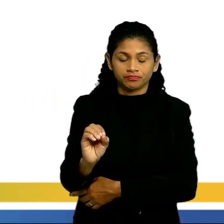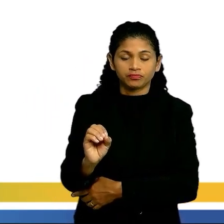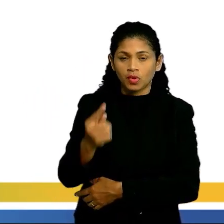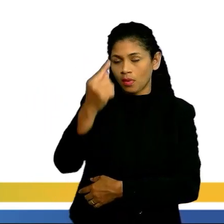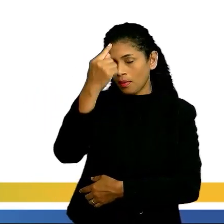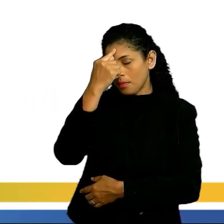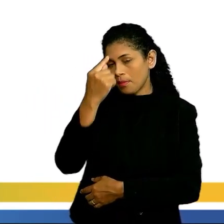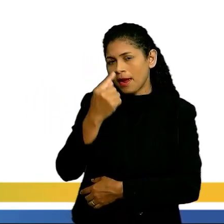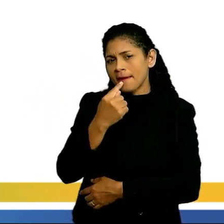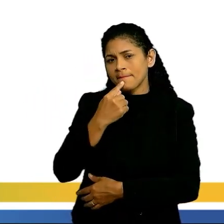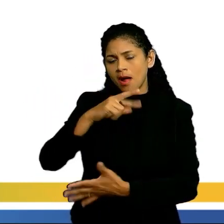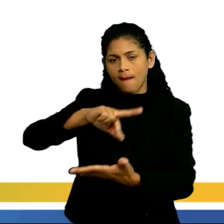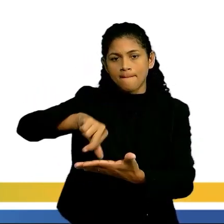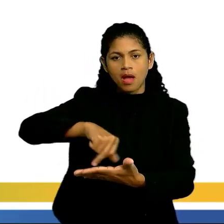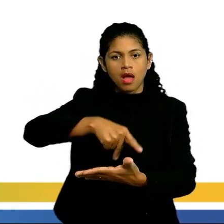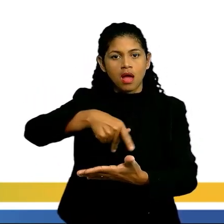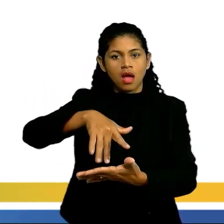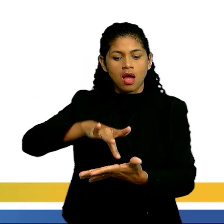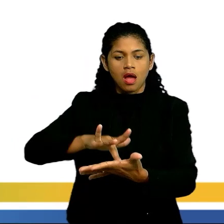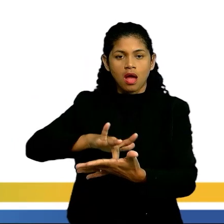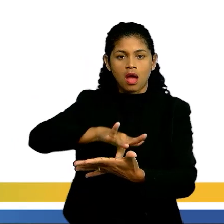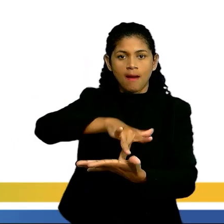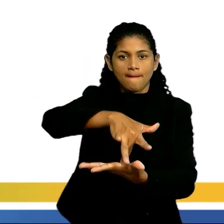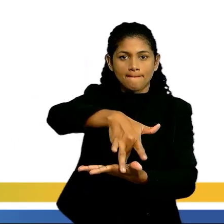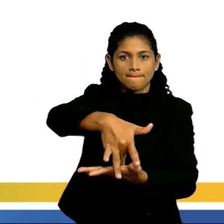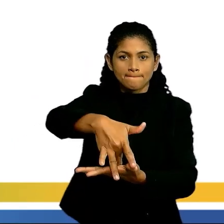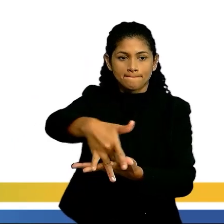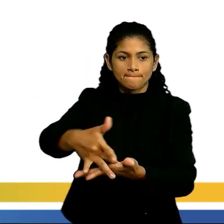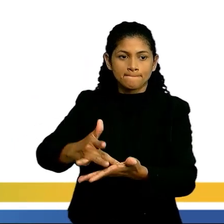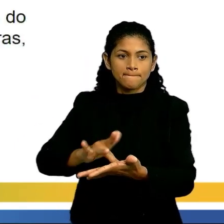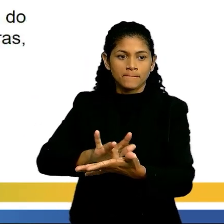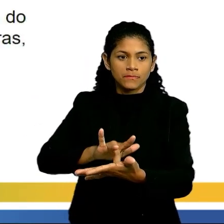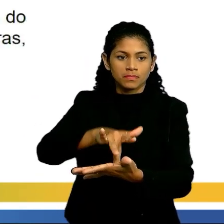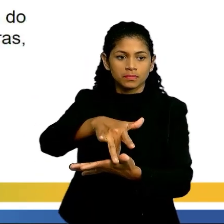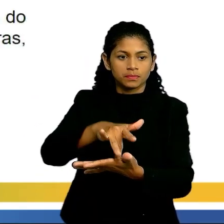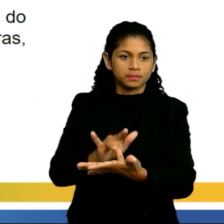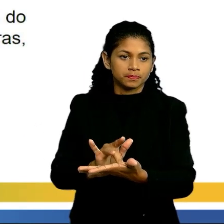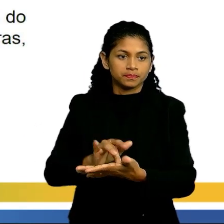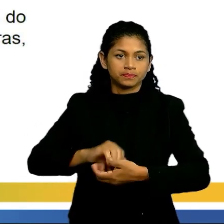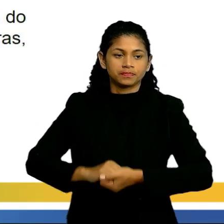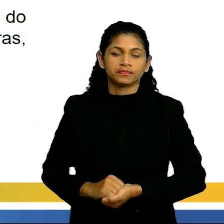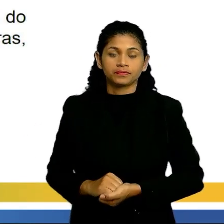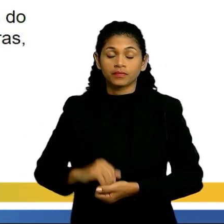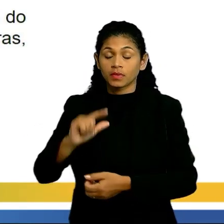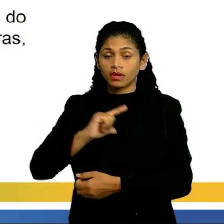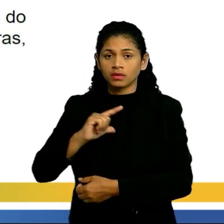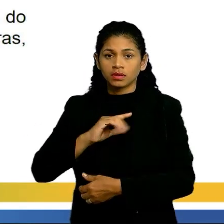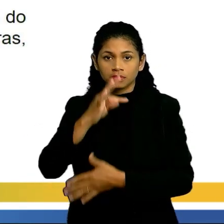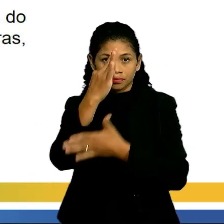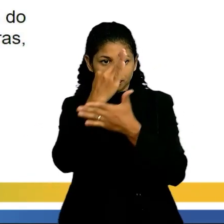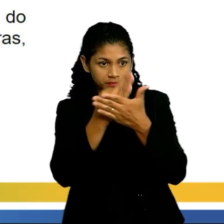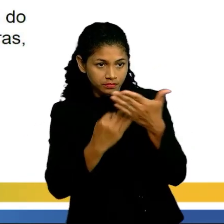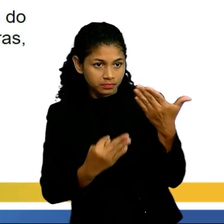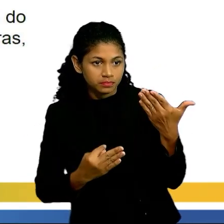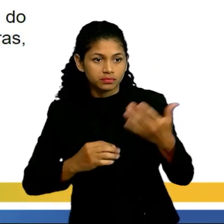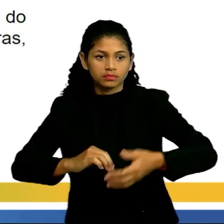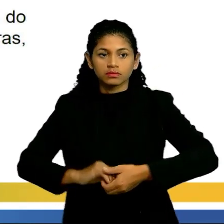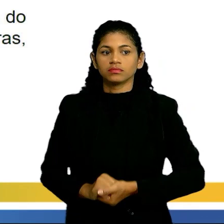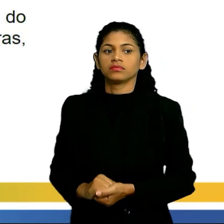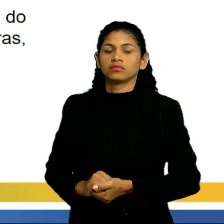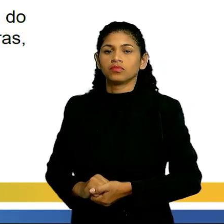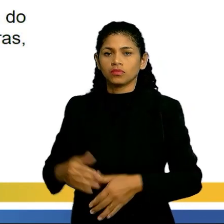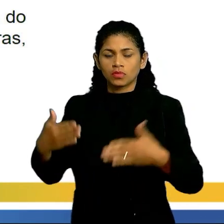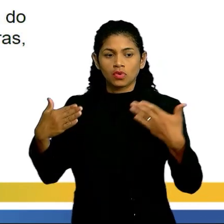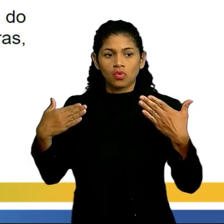dançarina, e logo em seguida nós temos um texto. Então, o texto, ele vai dizer o seguinte: